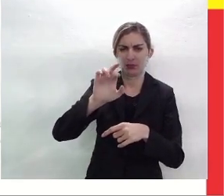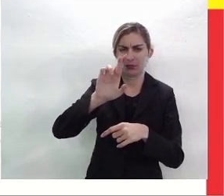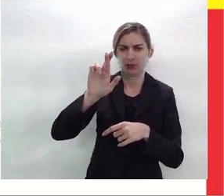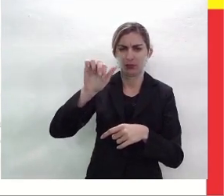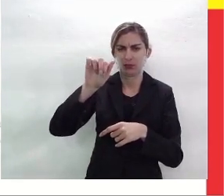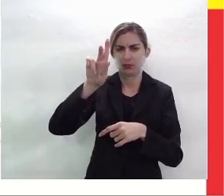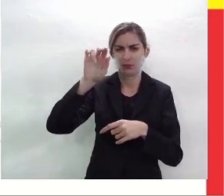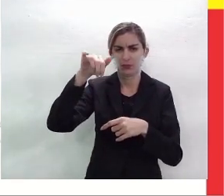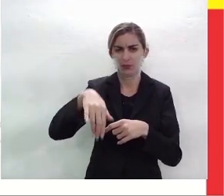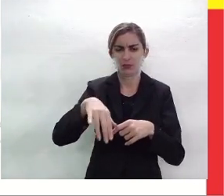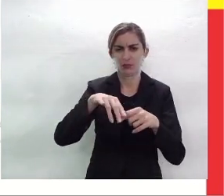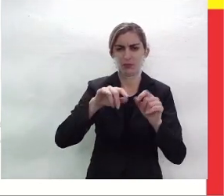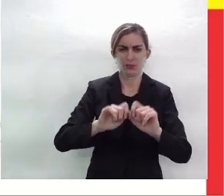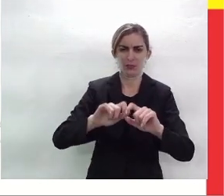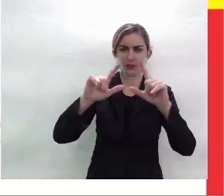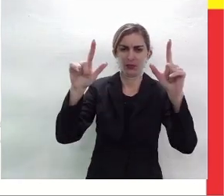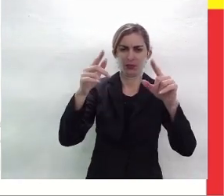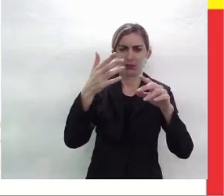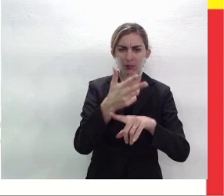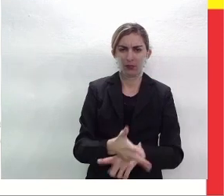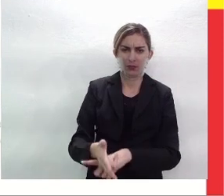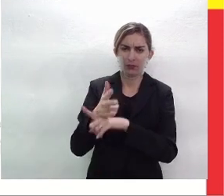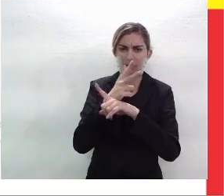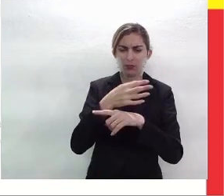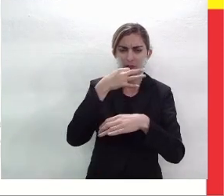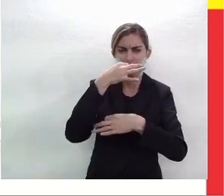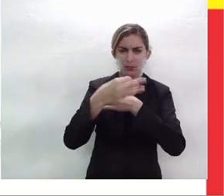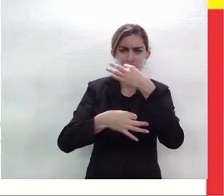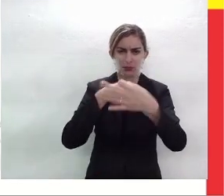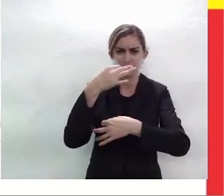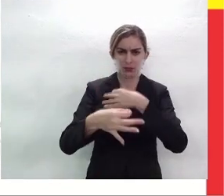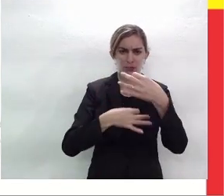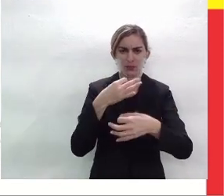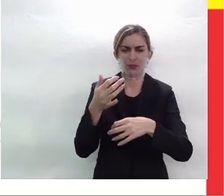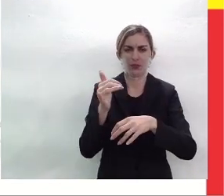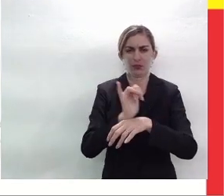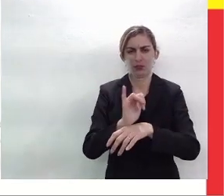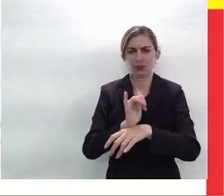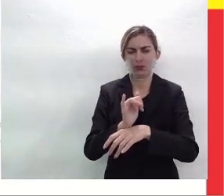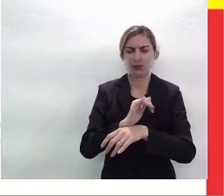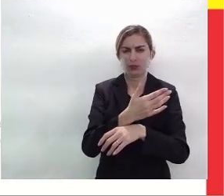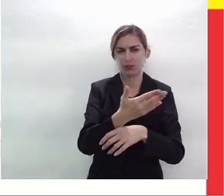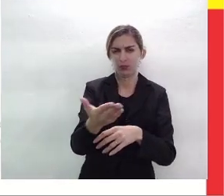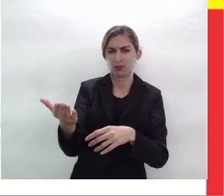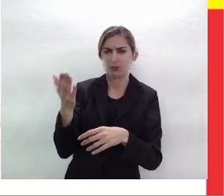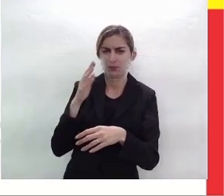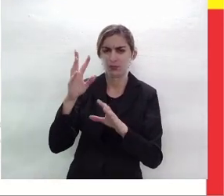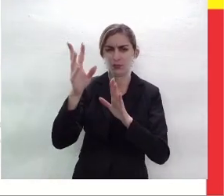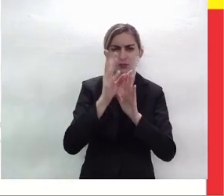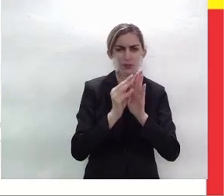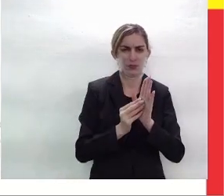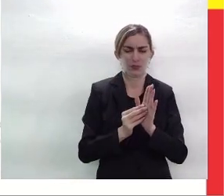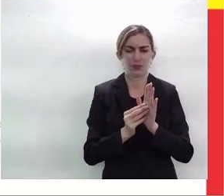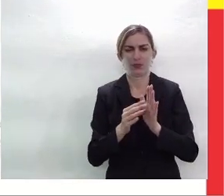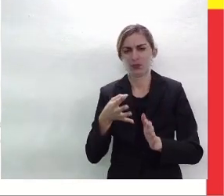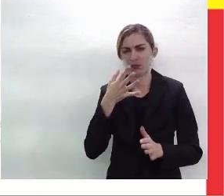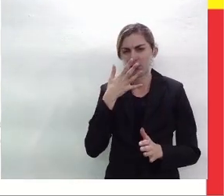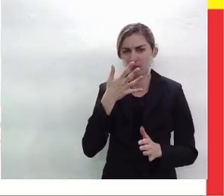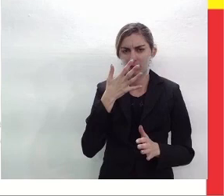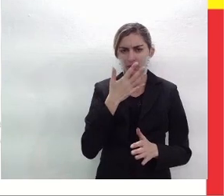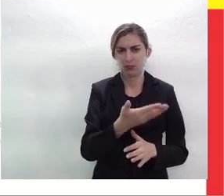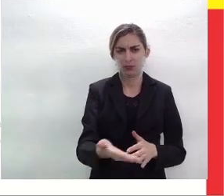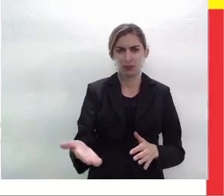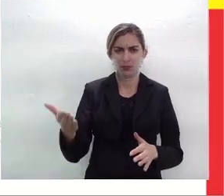Então, você pode ir lá na plataforma de vídeos, né? A sugestão aqui foi do YouTube, que você pegue lá